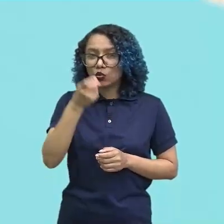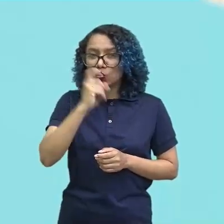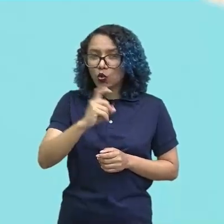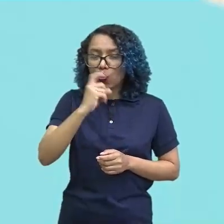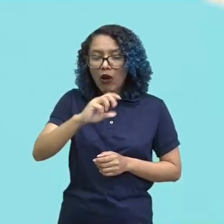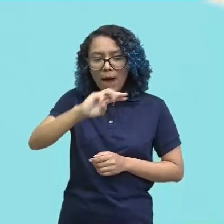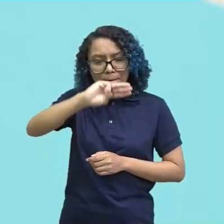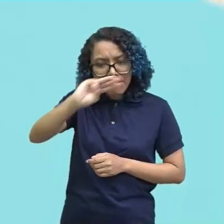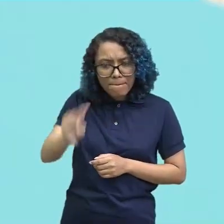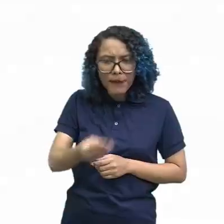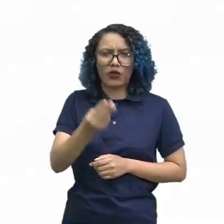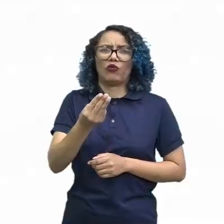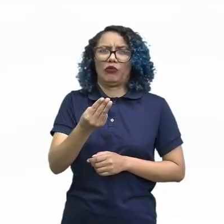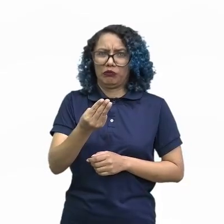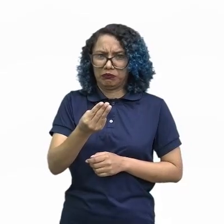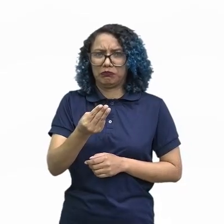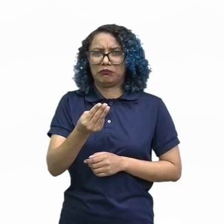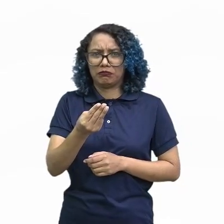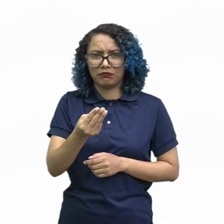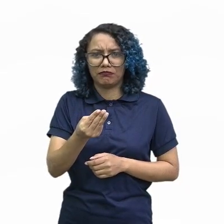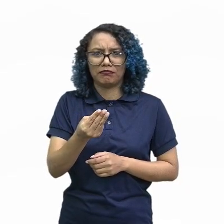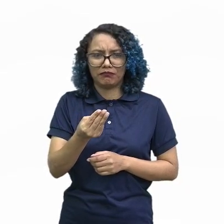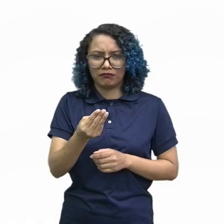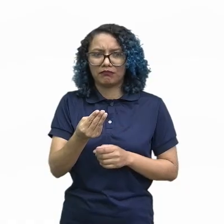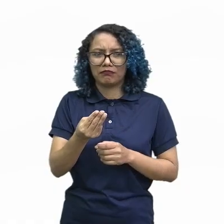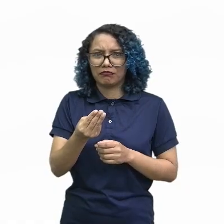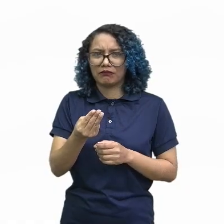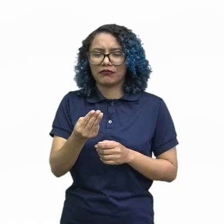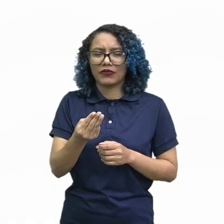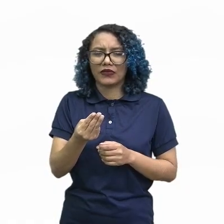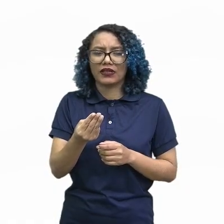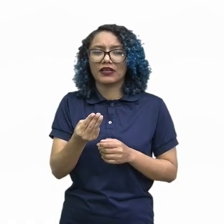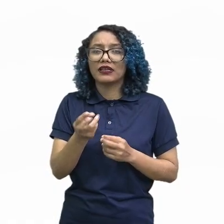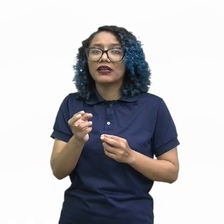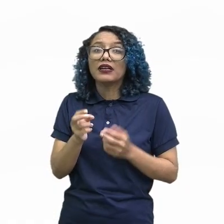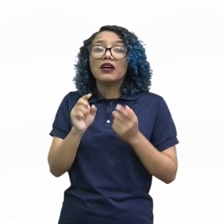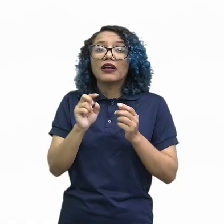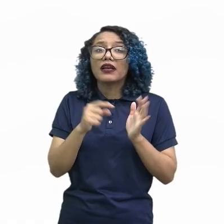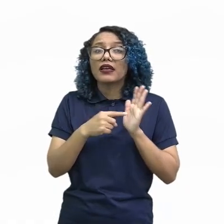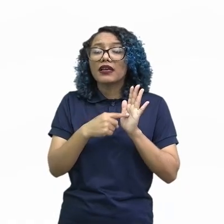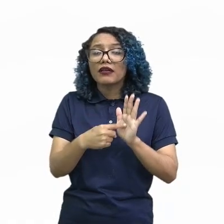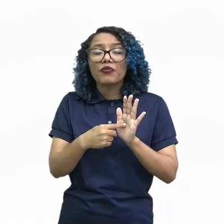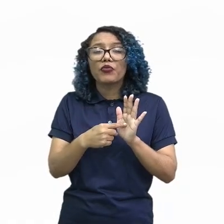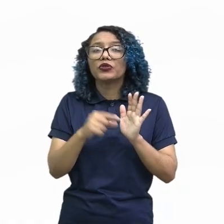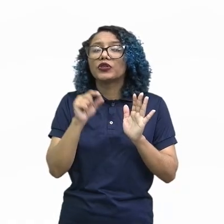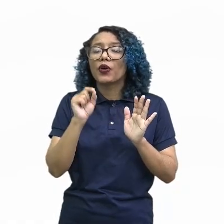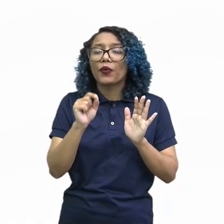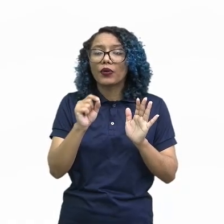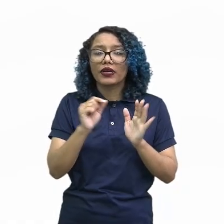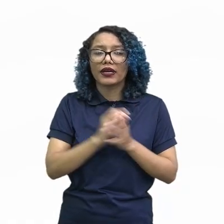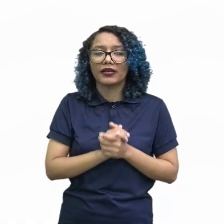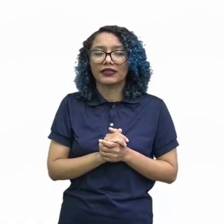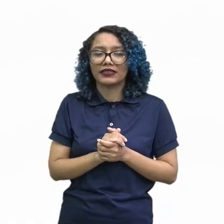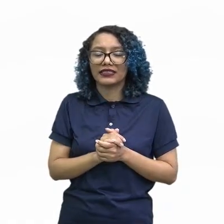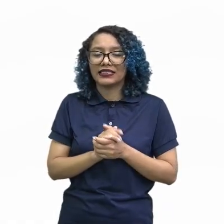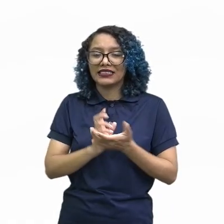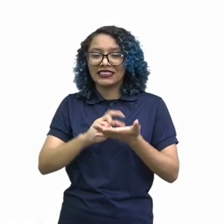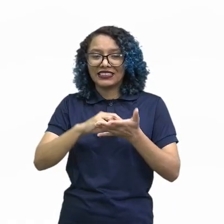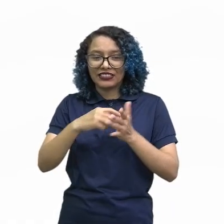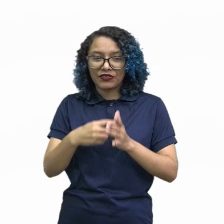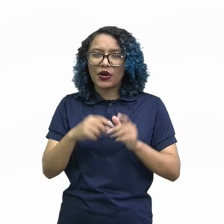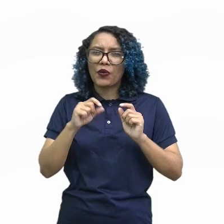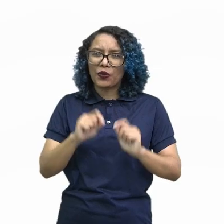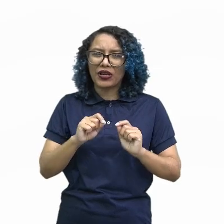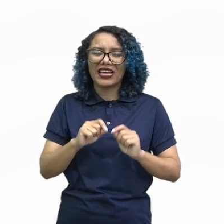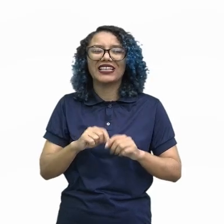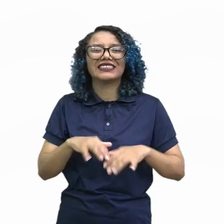milhões, na realidade, de tucumãs para descascar, eu estou enfatizando o trabalho que eu vou ter exatamente com